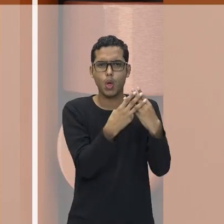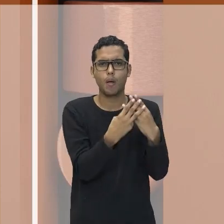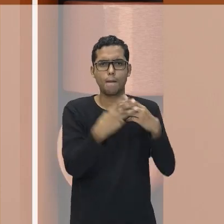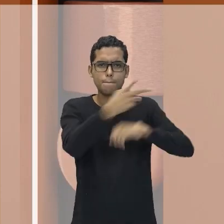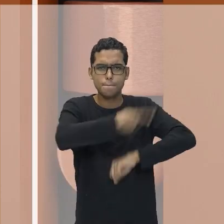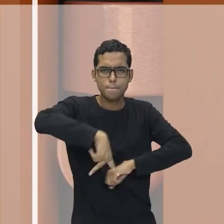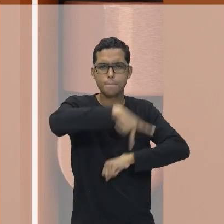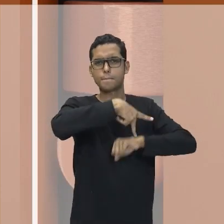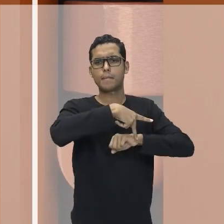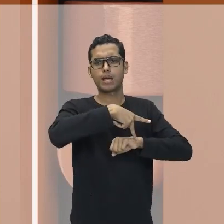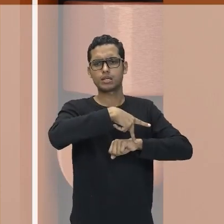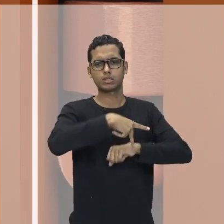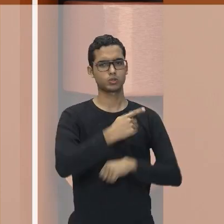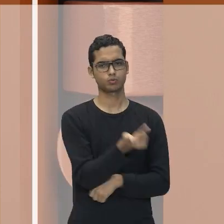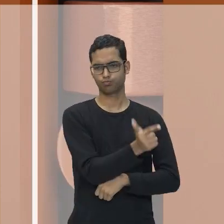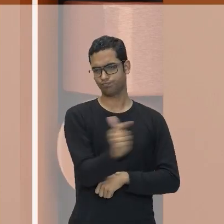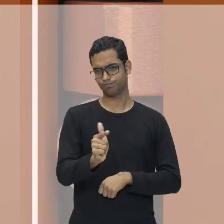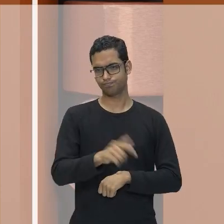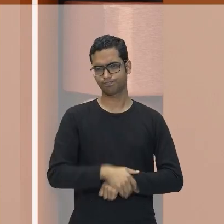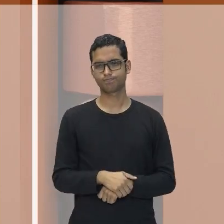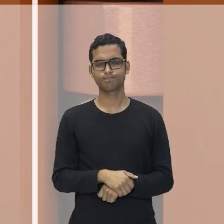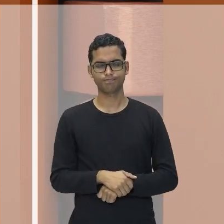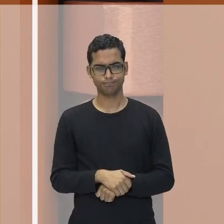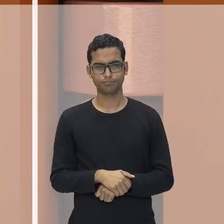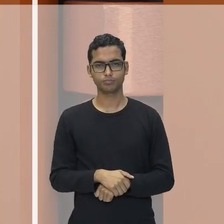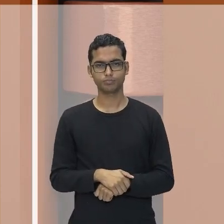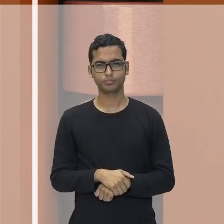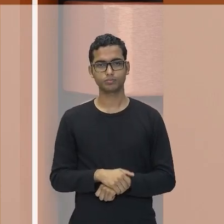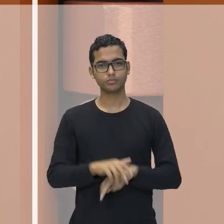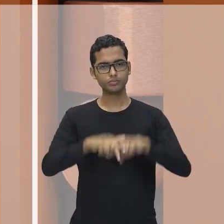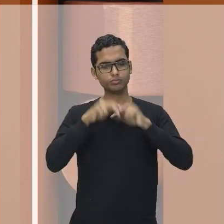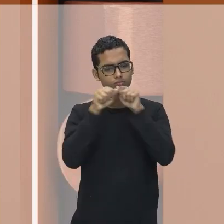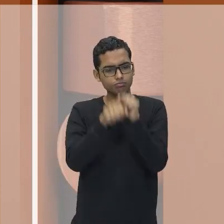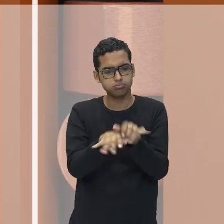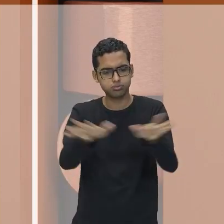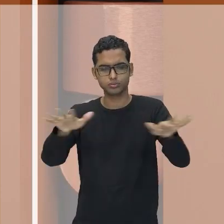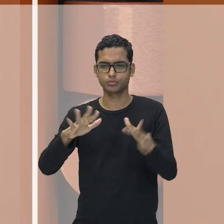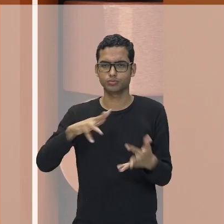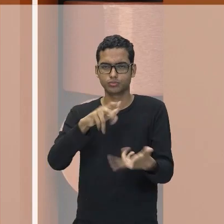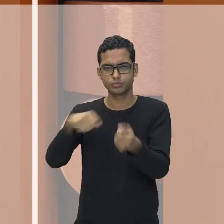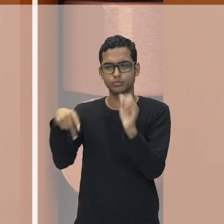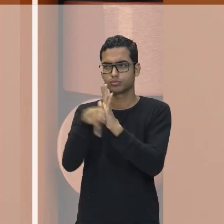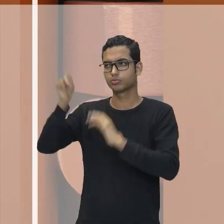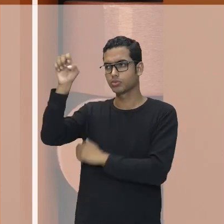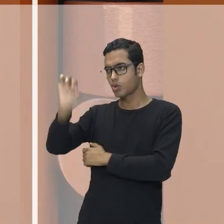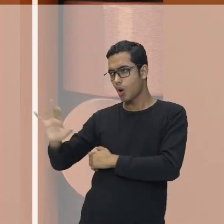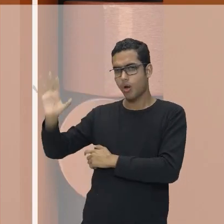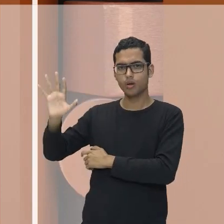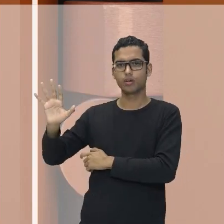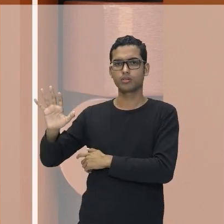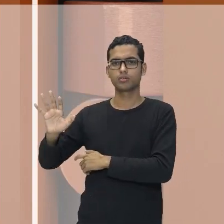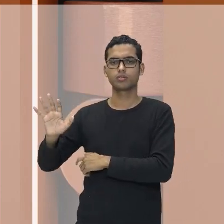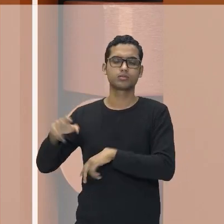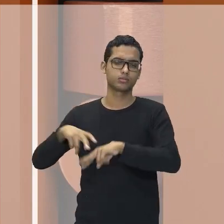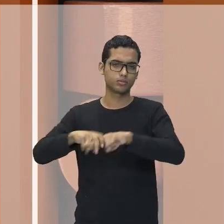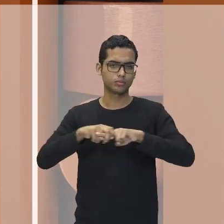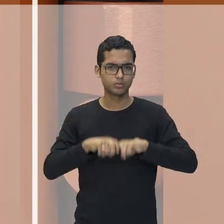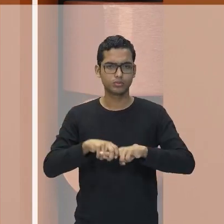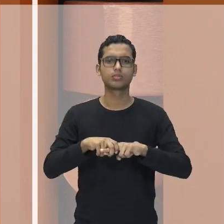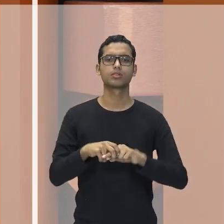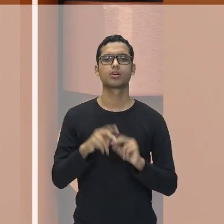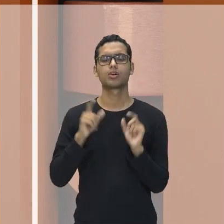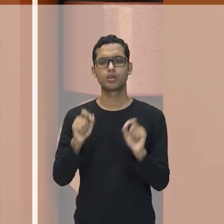poderiam chamar de sua pátria. Então eles se espalhavam pelo mundo, na Europa principalmente, e eram muito tidos